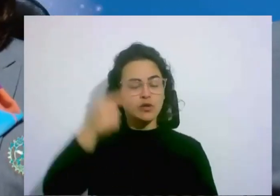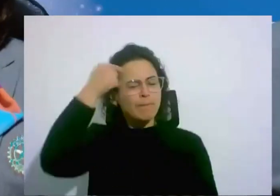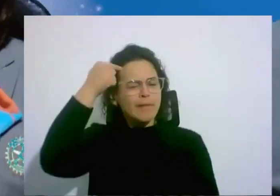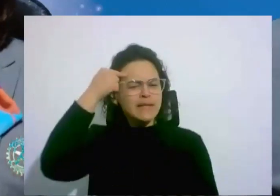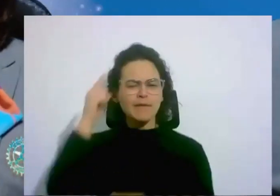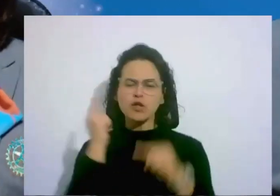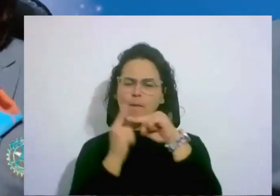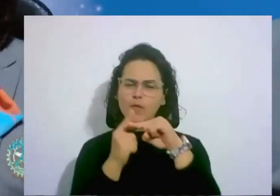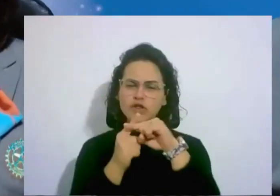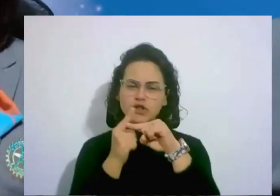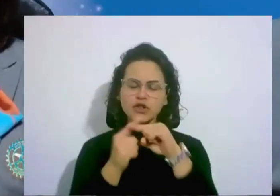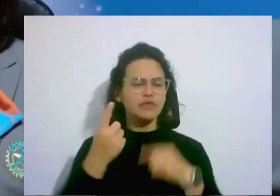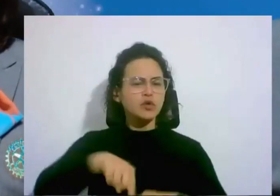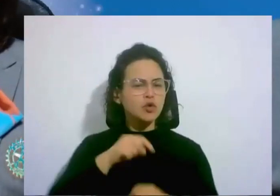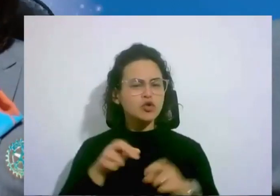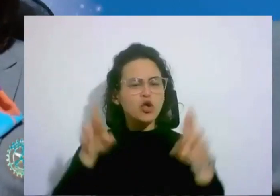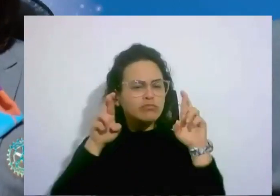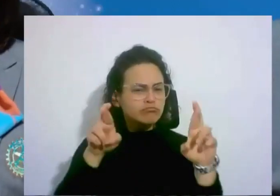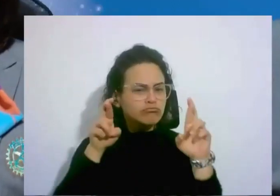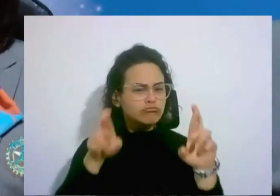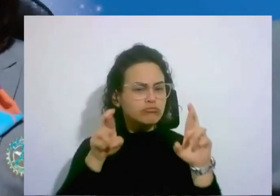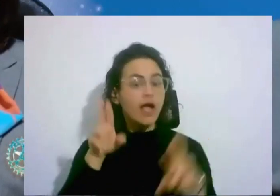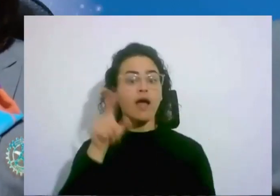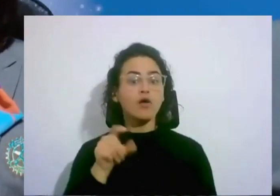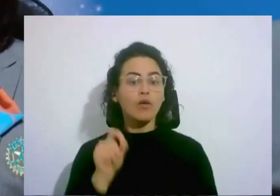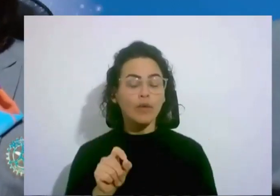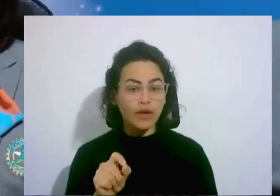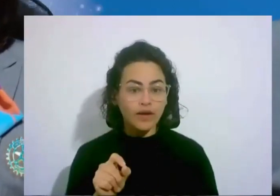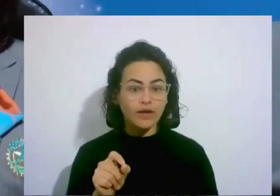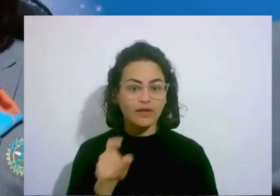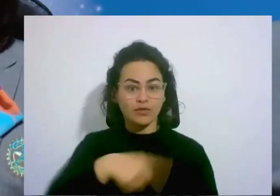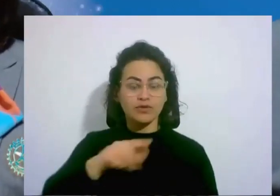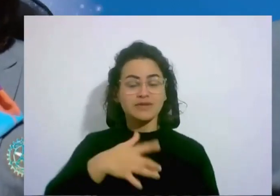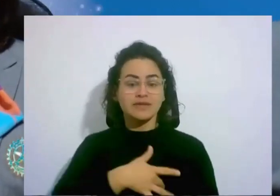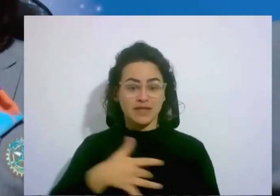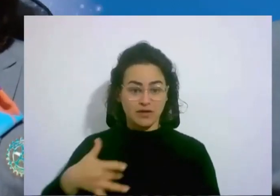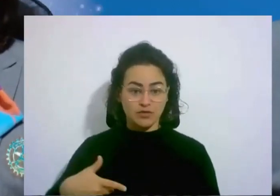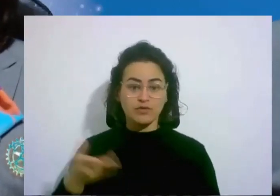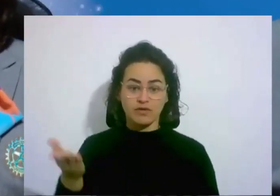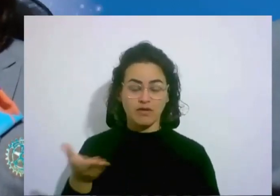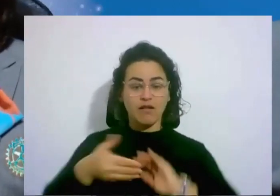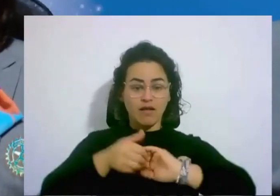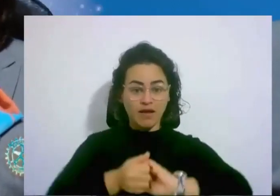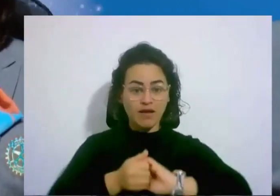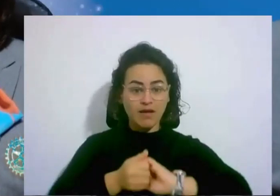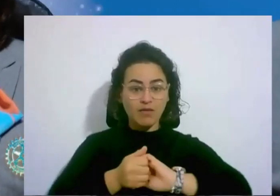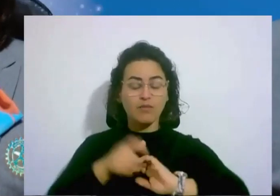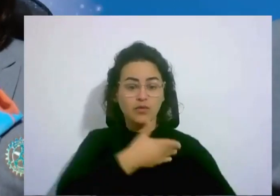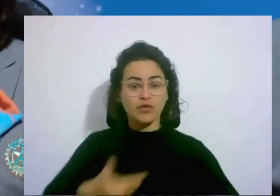nossas vibrações também, para restabelecimento da saúde do nosso companheiro governador